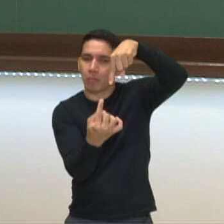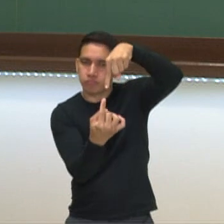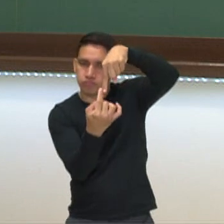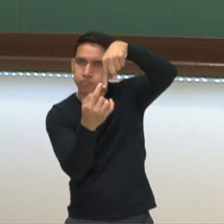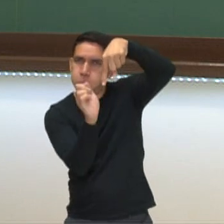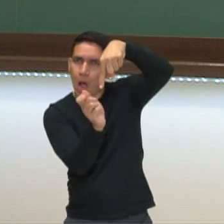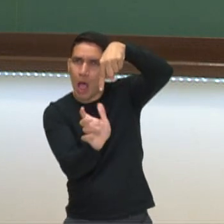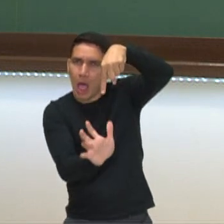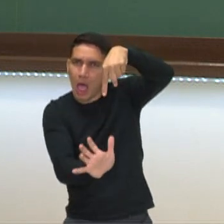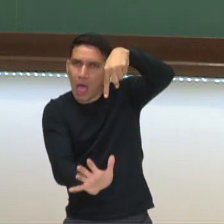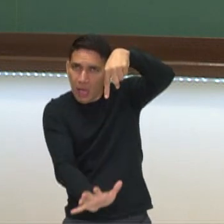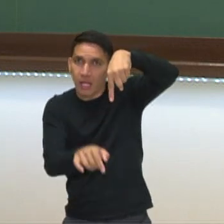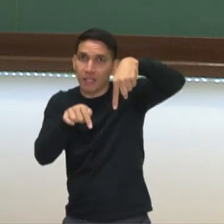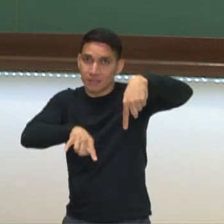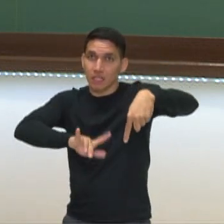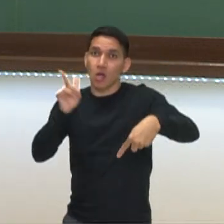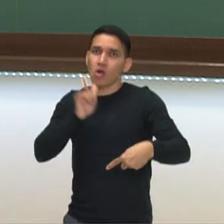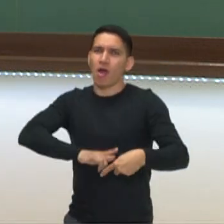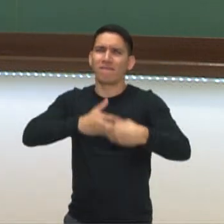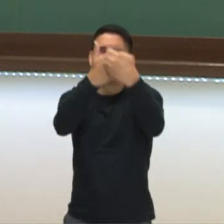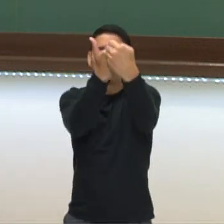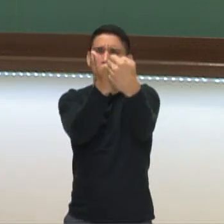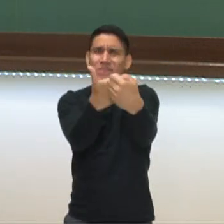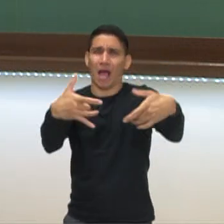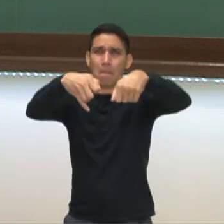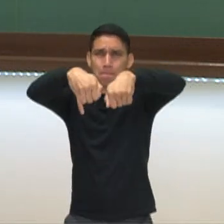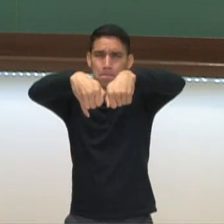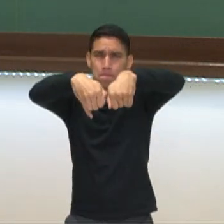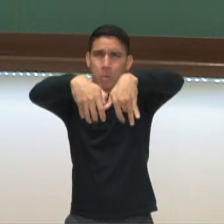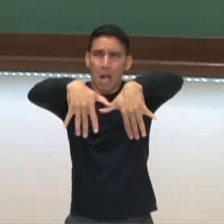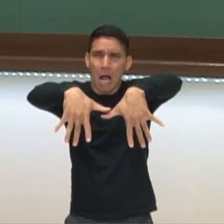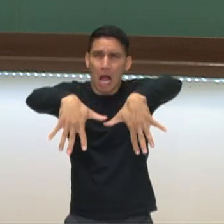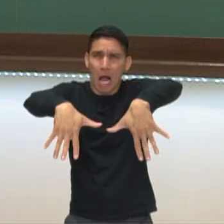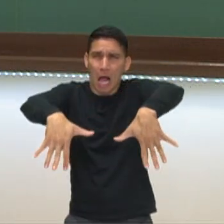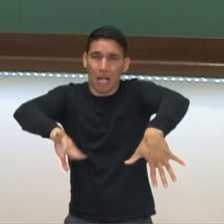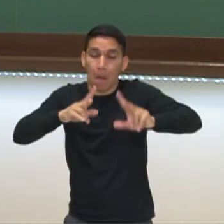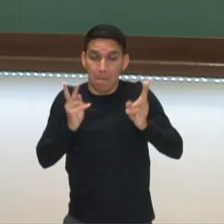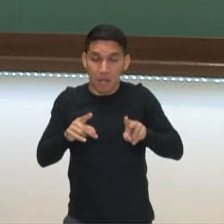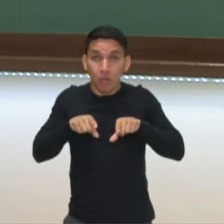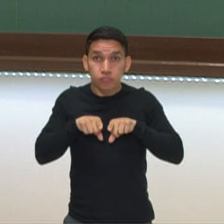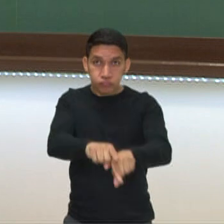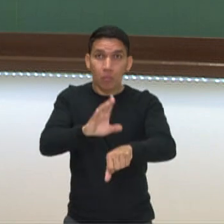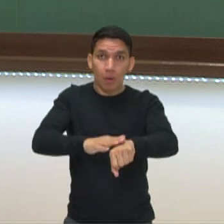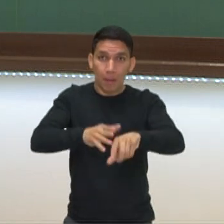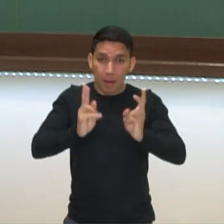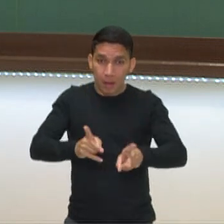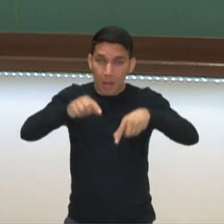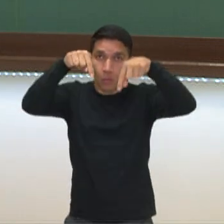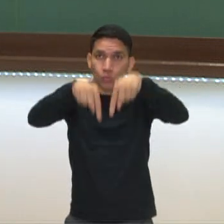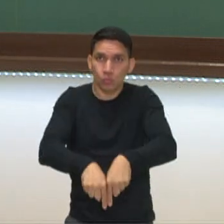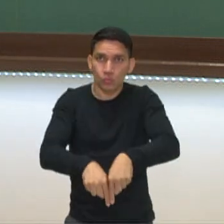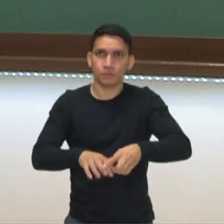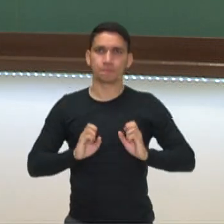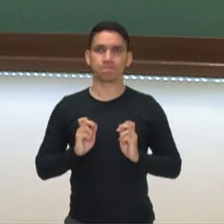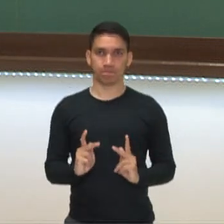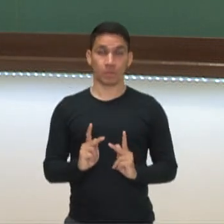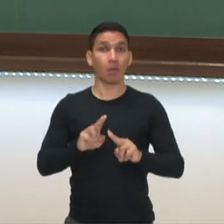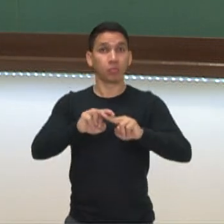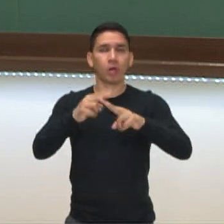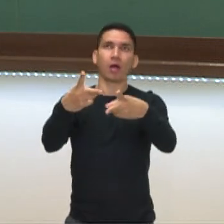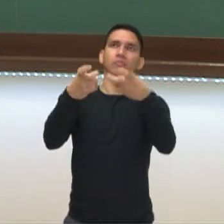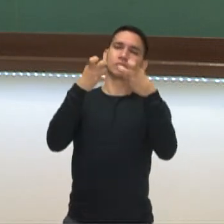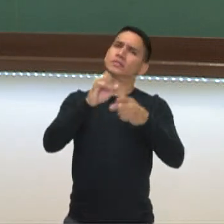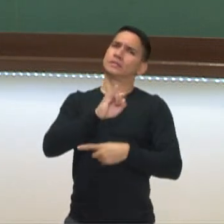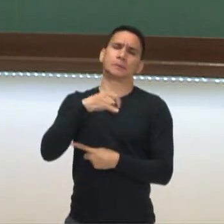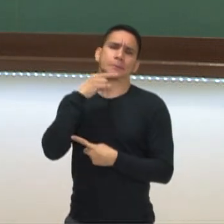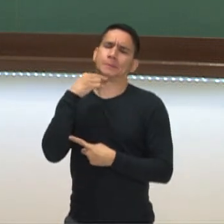mestre, então a condução de centenas de raios ou dezenas de raios ao mesmo tempo no mesmo local. Ok? Por isso que dá para ver, senão não